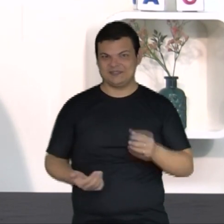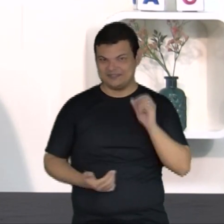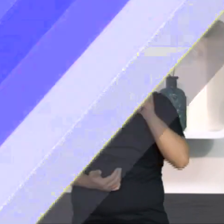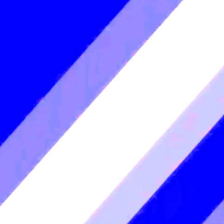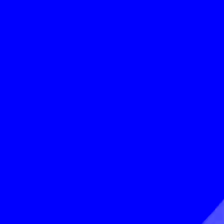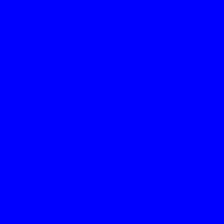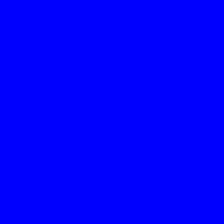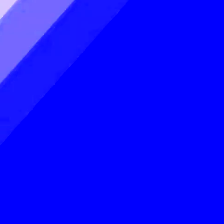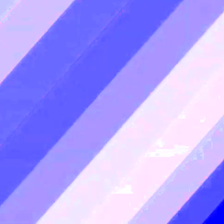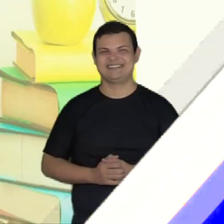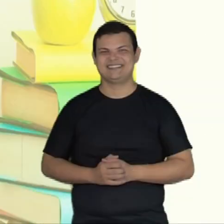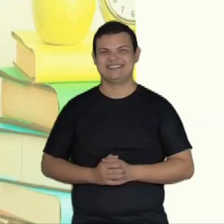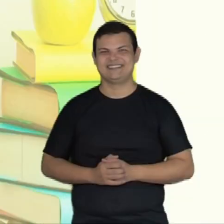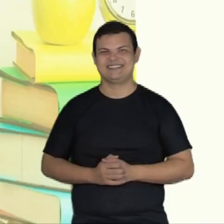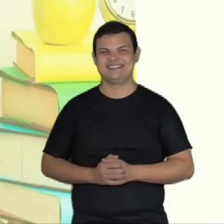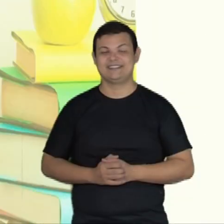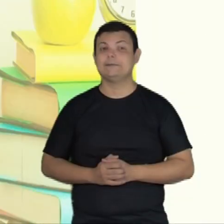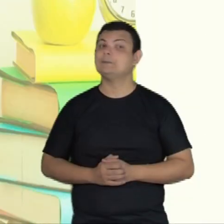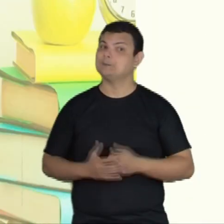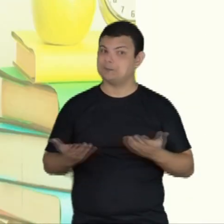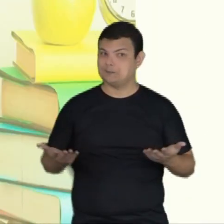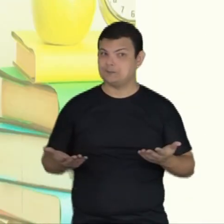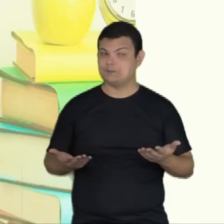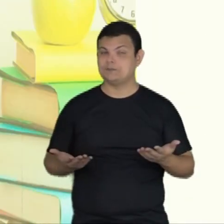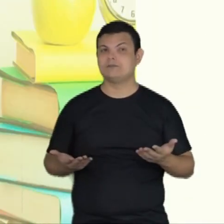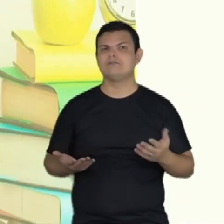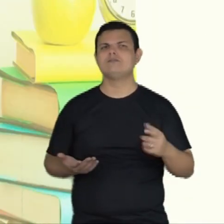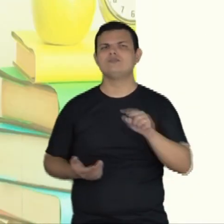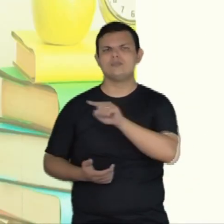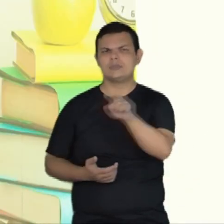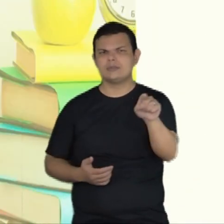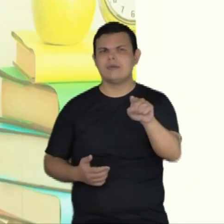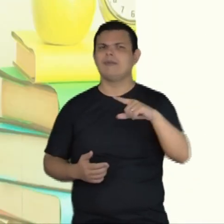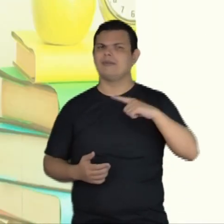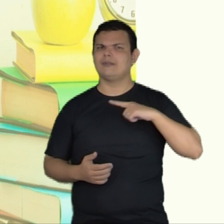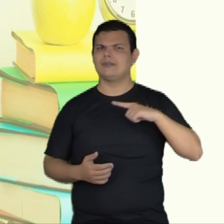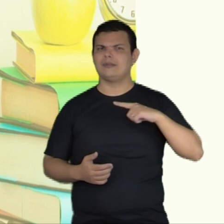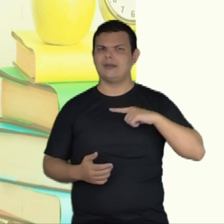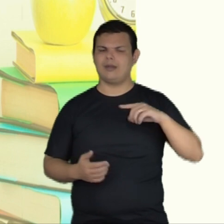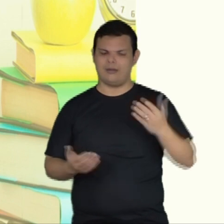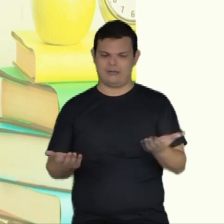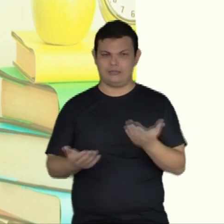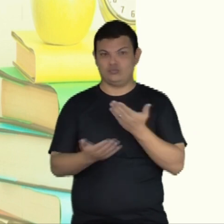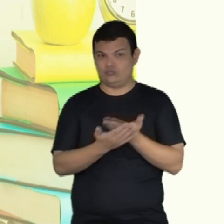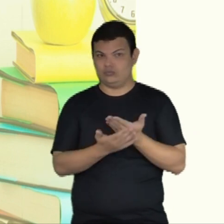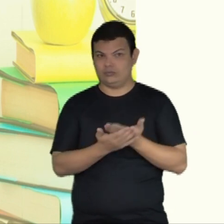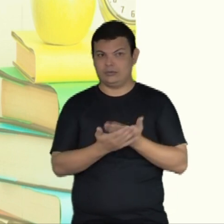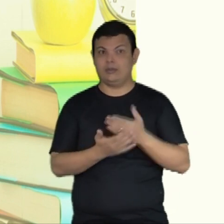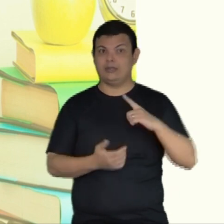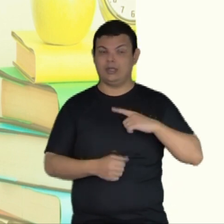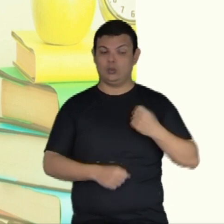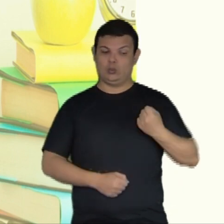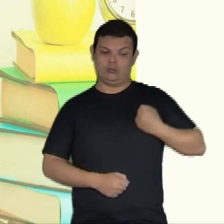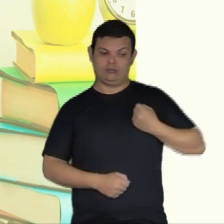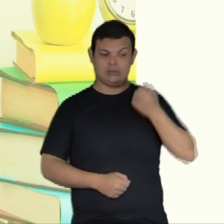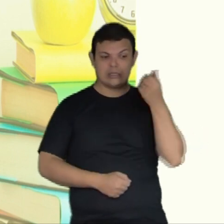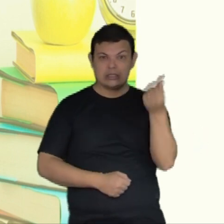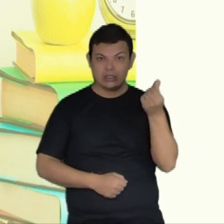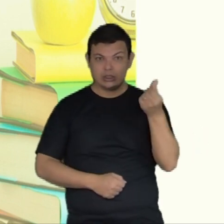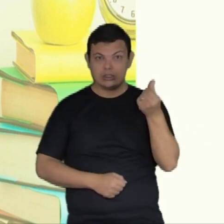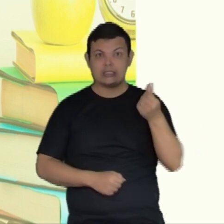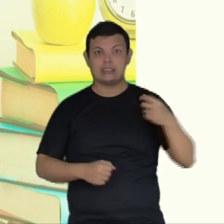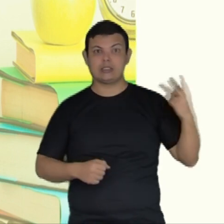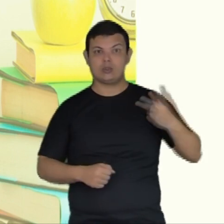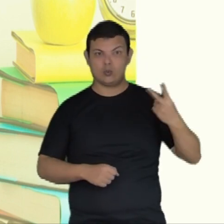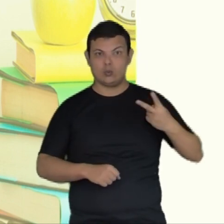Bora lá! Então, galerinha, para vocês que estão acompanhando as nossas aulas, essa é a número 6 do segundo semestre